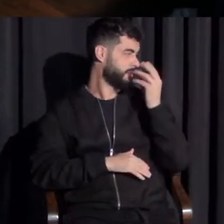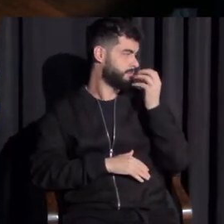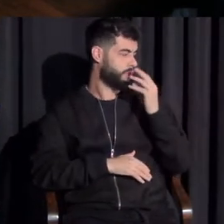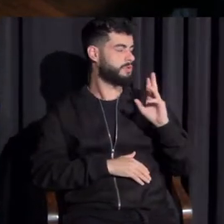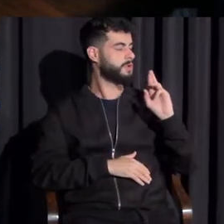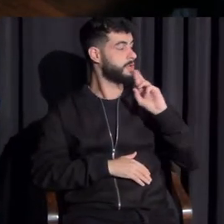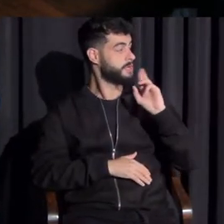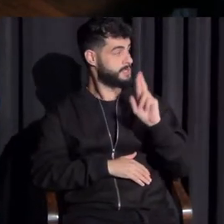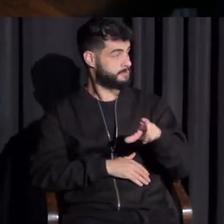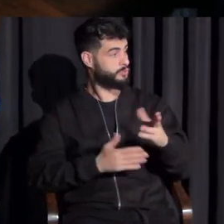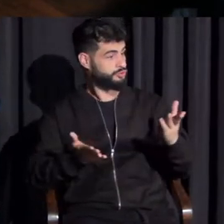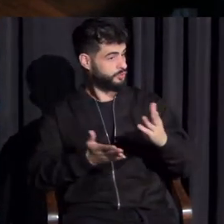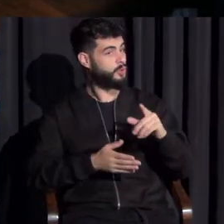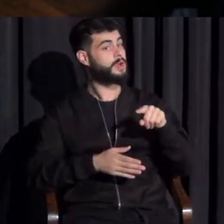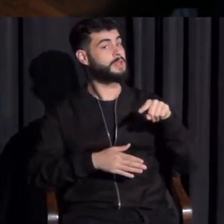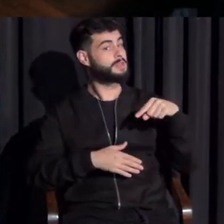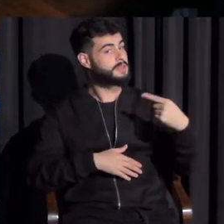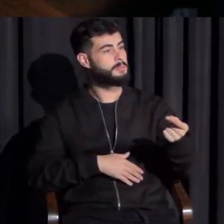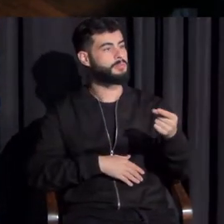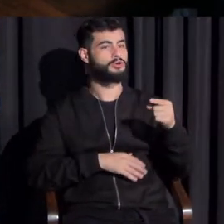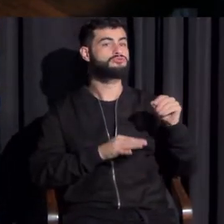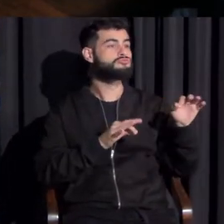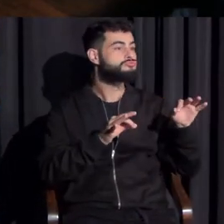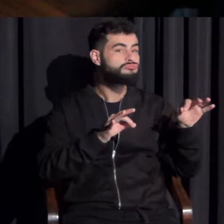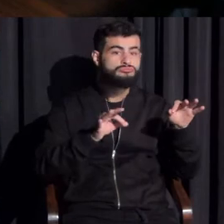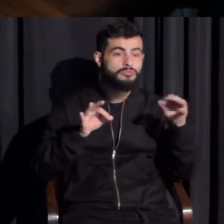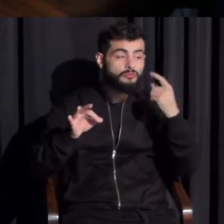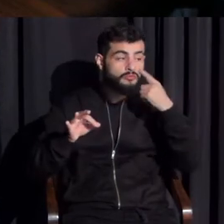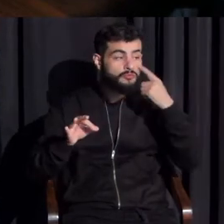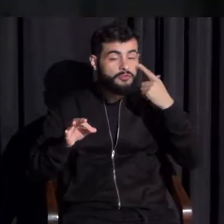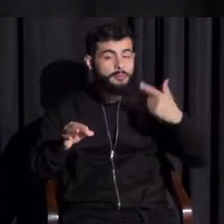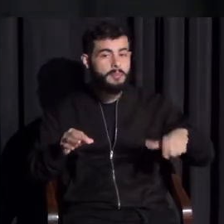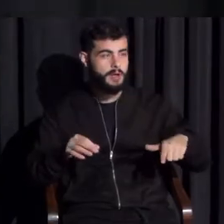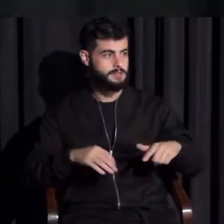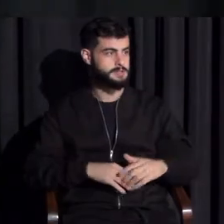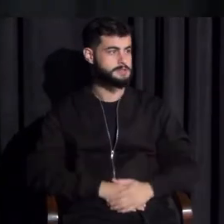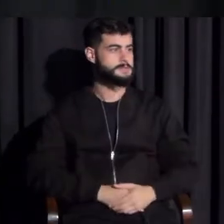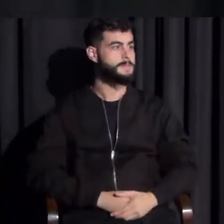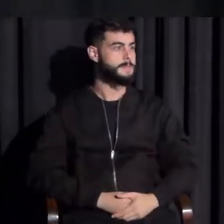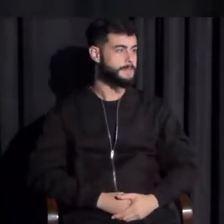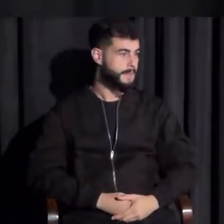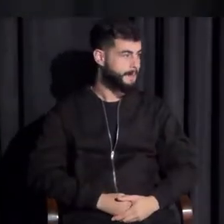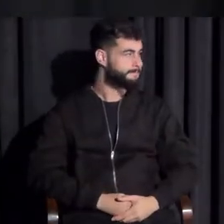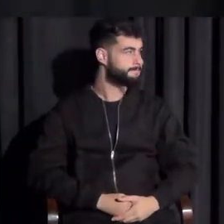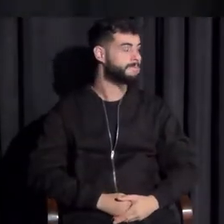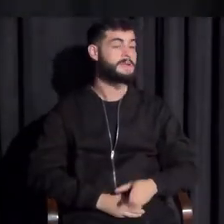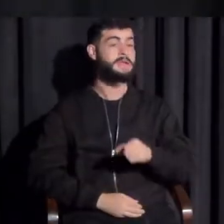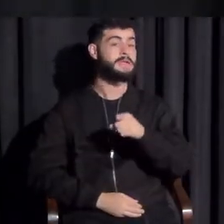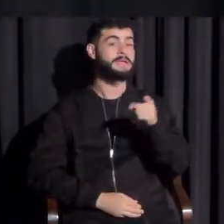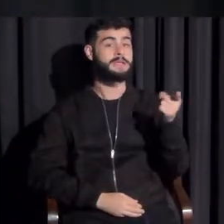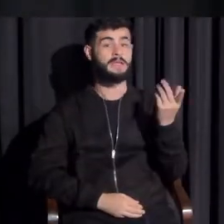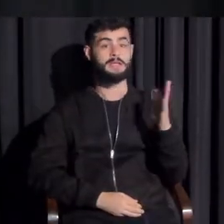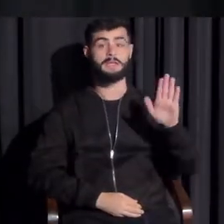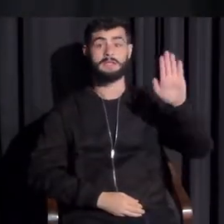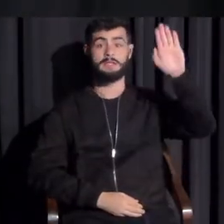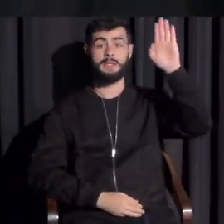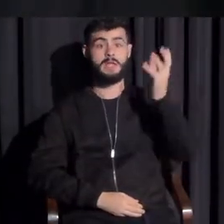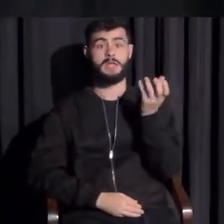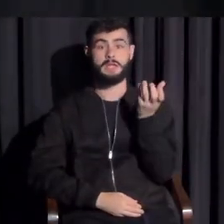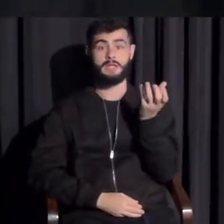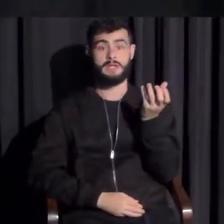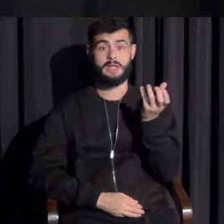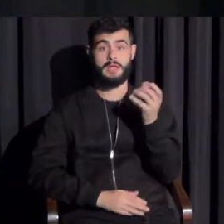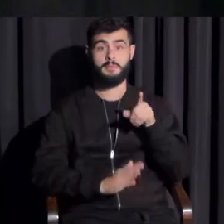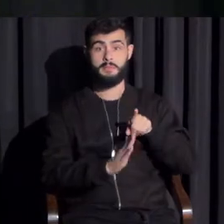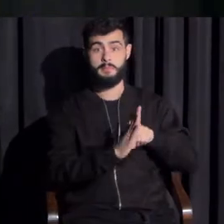gente vai organizando e a gente vai organizando as demais aqui. E aí, talvez quem está aqui presencialmente, que tiver esse desejo de uma